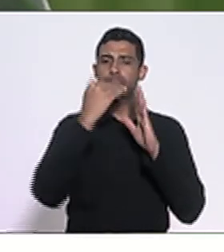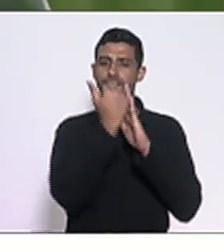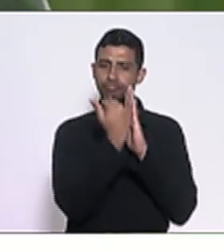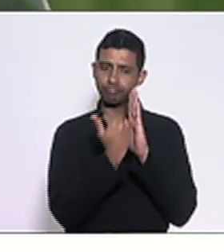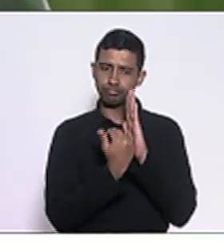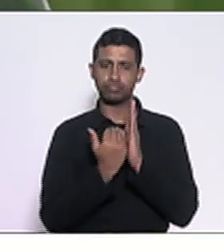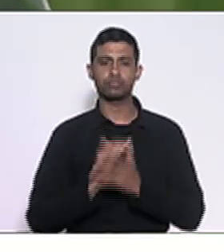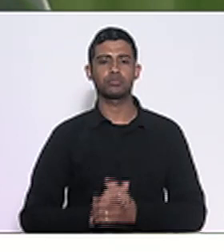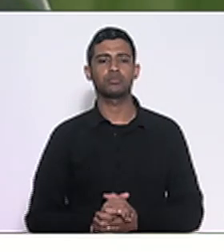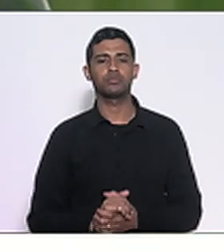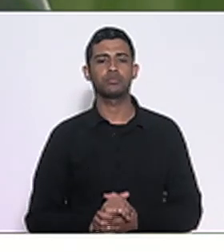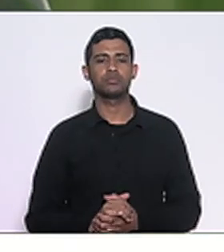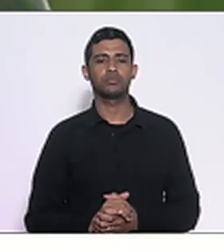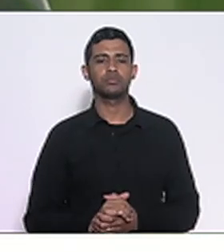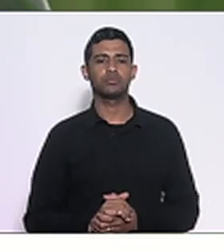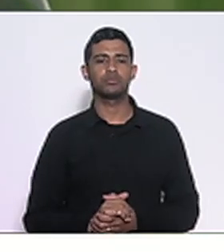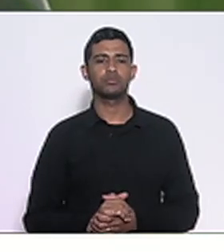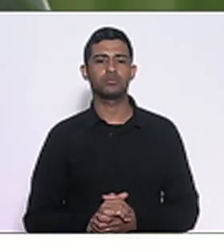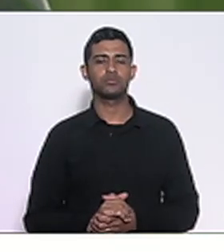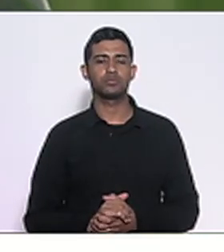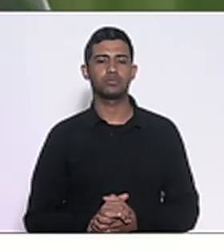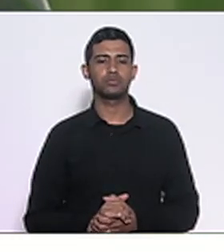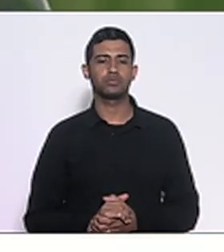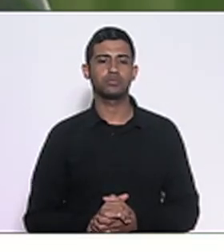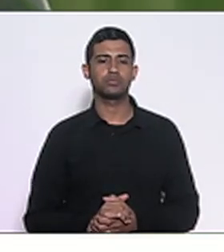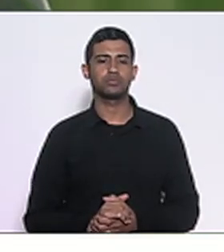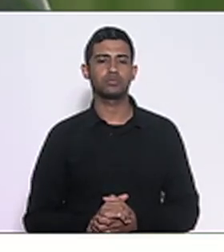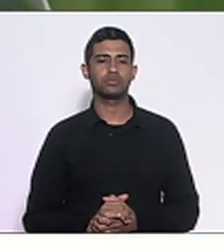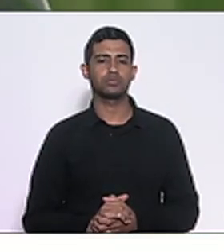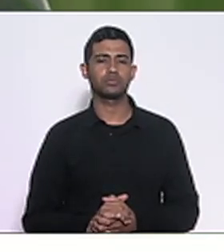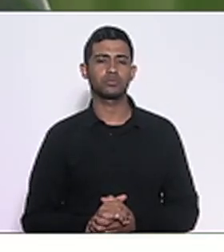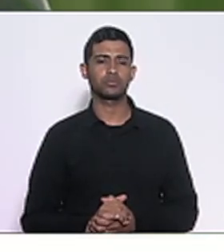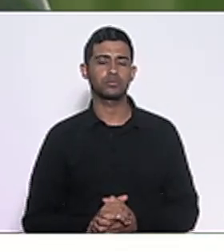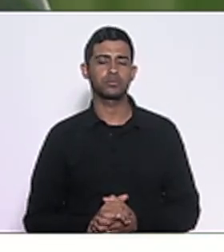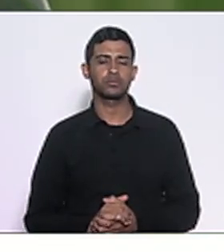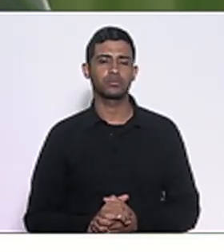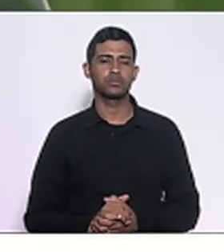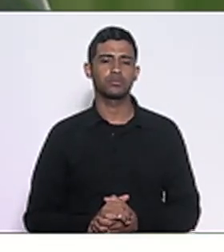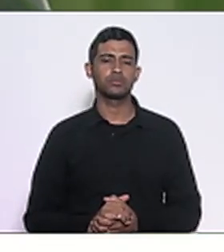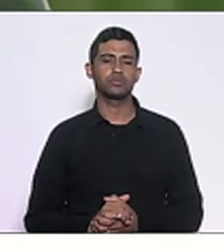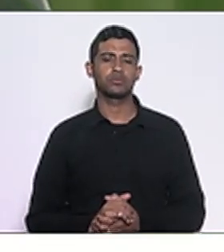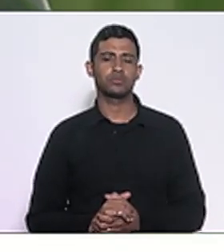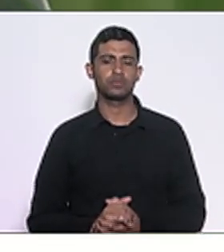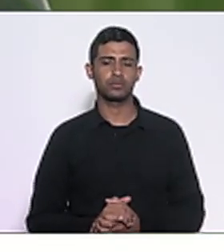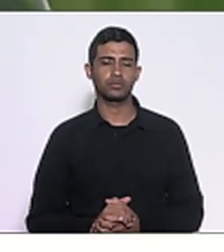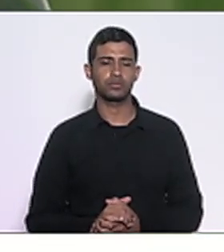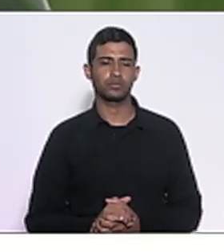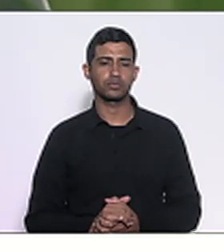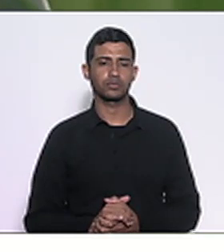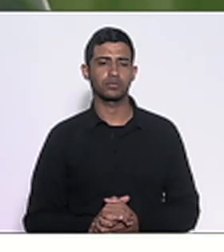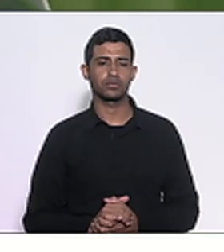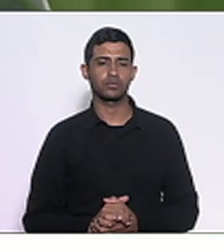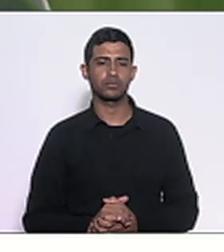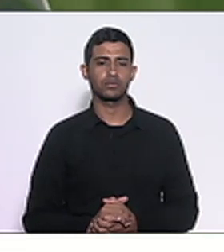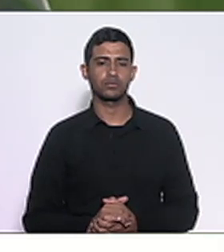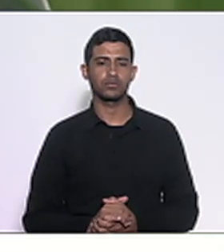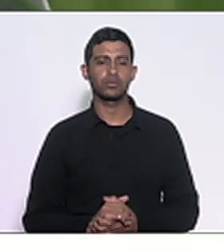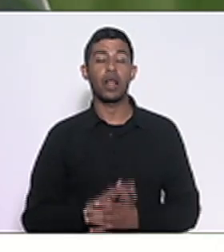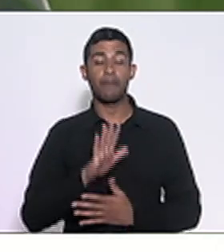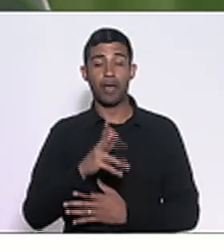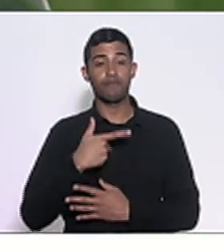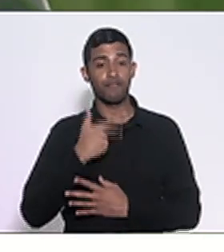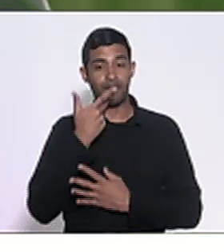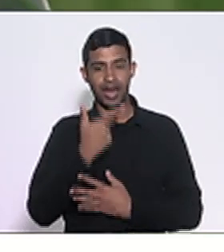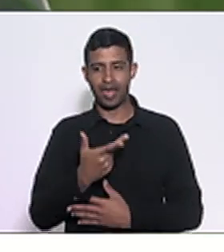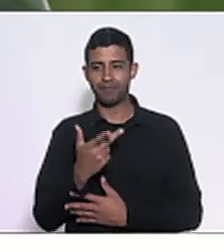dentro do nosso cronograma inicial, mas deve ser promulgado agora, aí, acredito que até o final desse mês. Com relação à parte